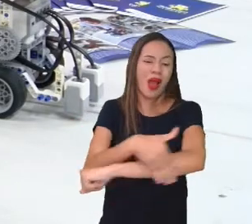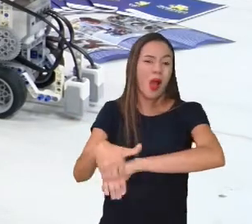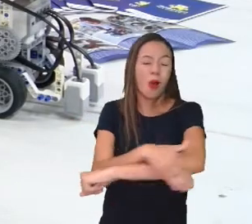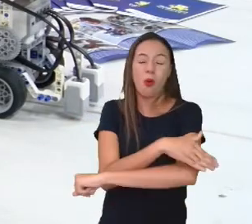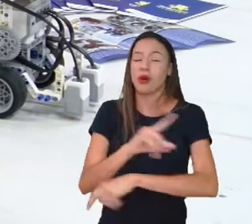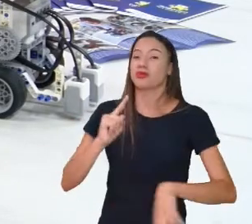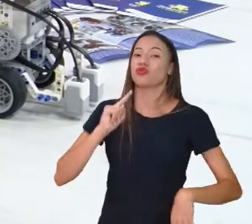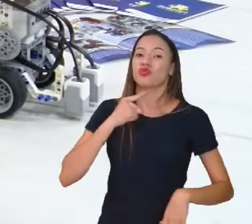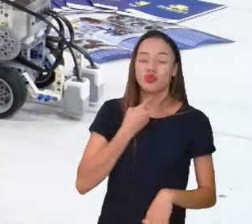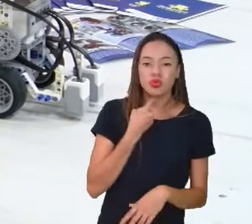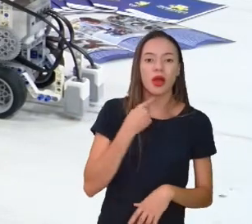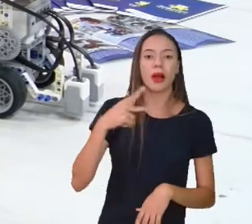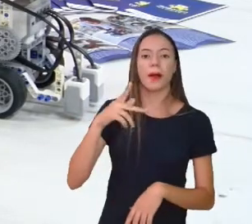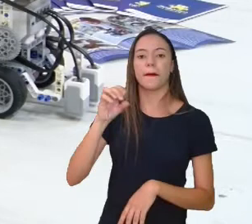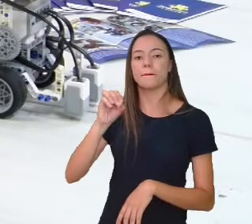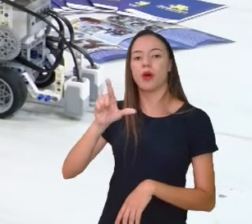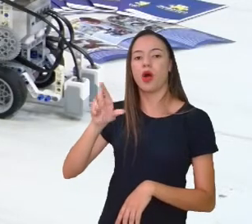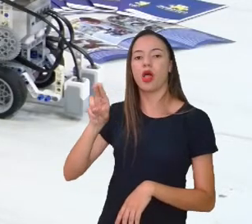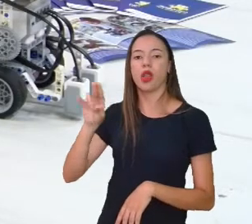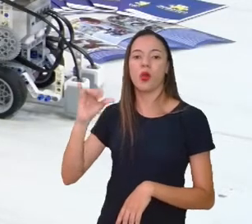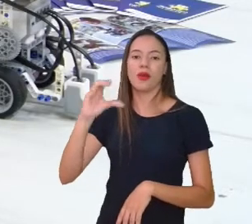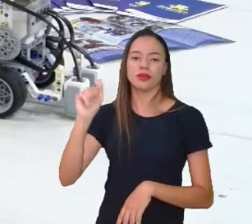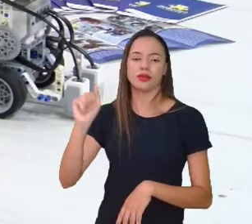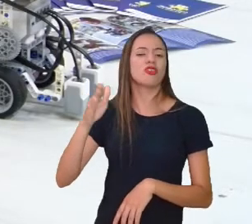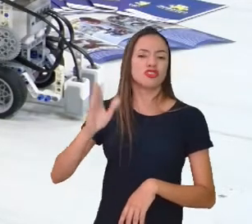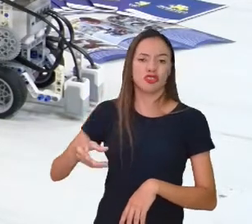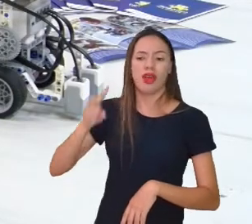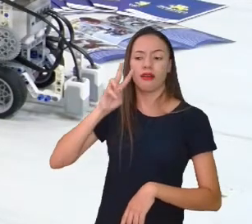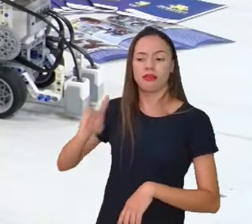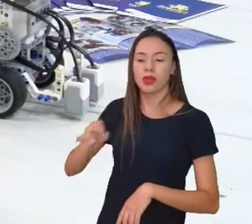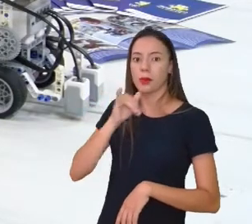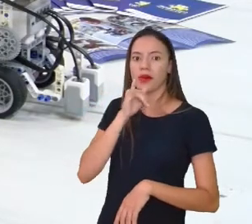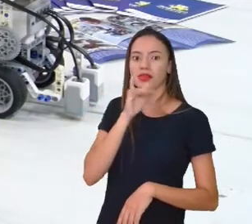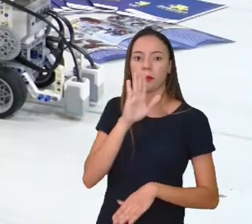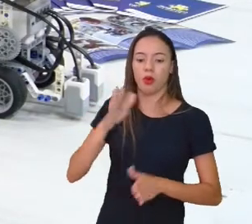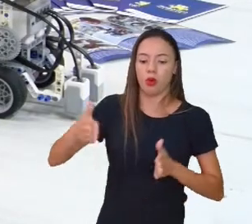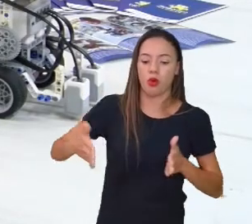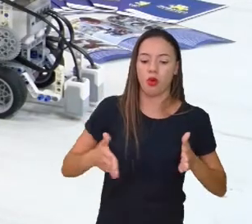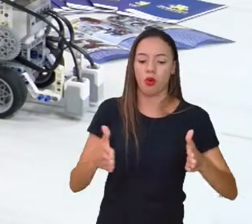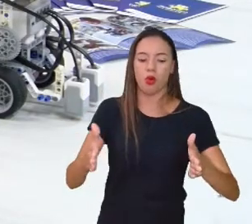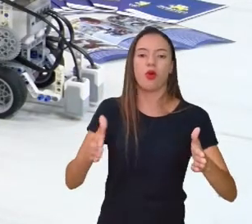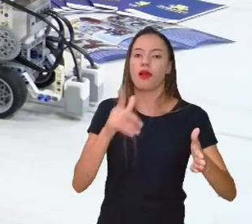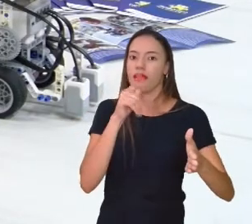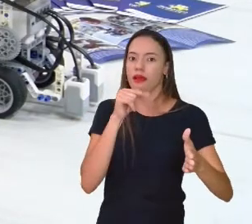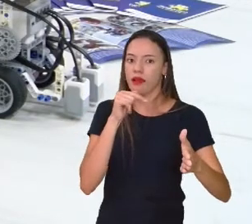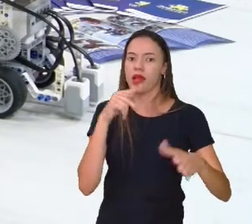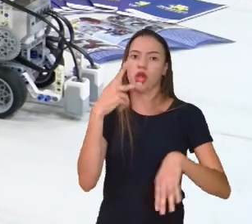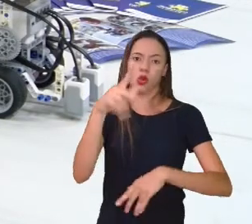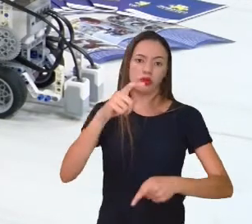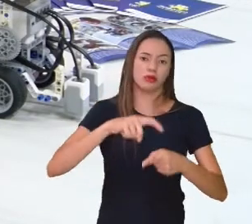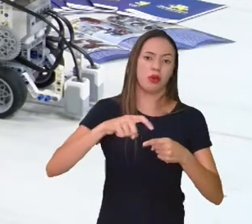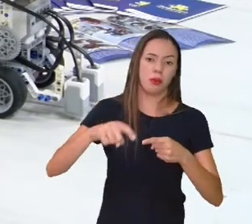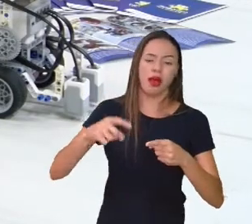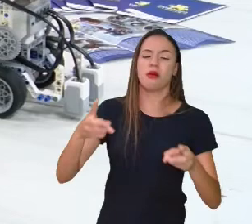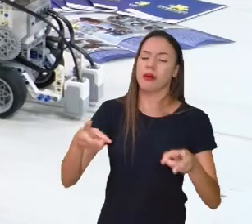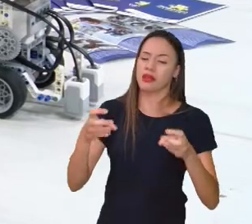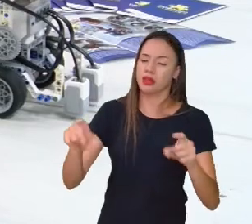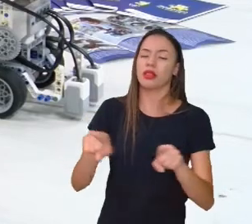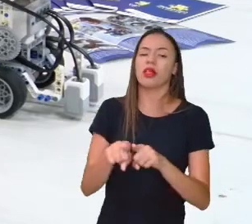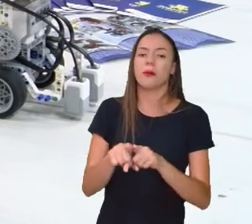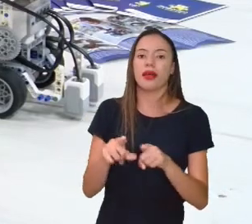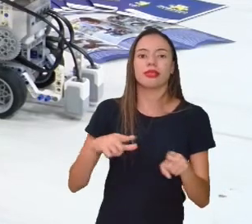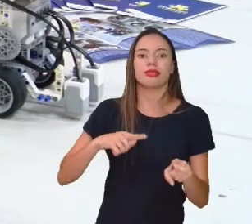vi lá canal, que a gente passa por algum canal, né? Você aí no seu bairro, você pode também perceber isso, que